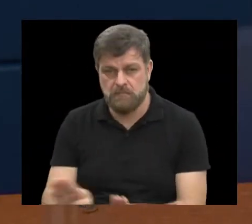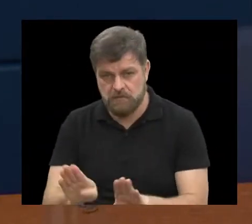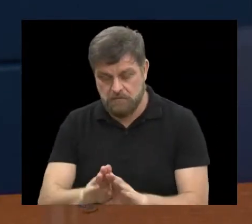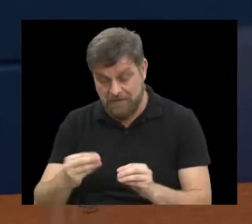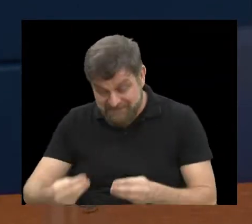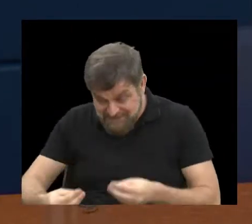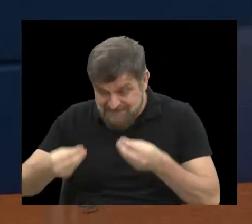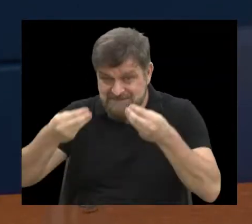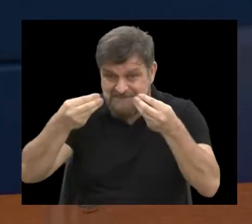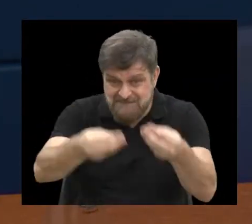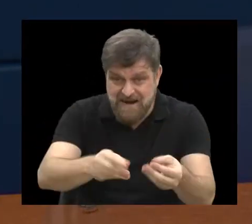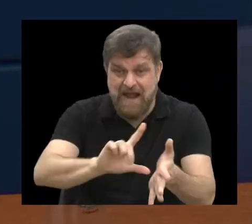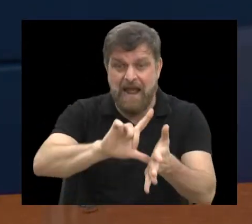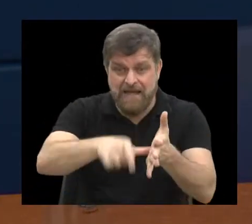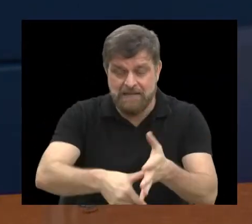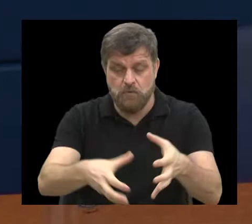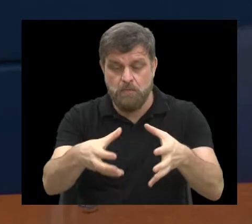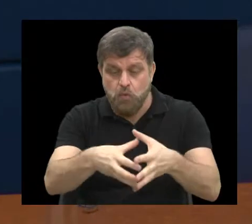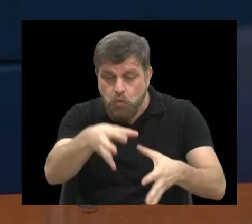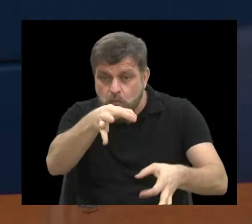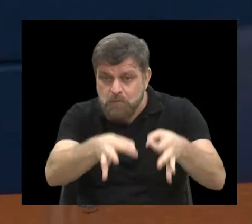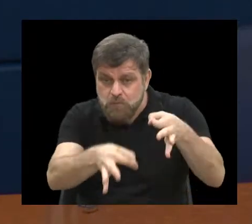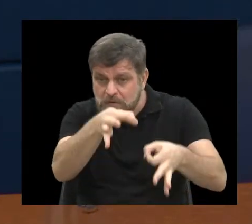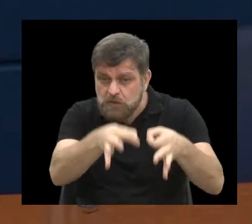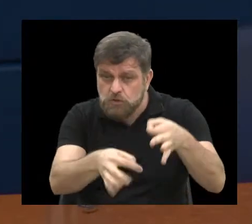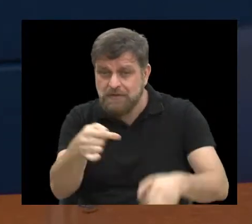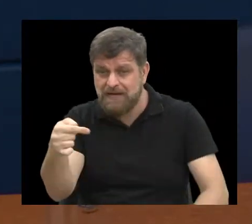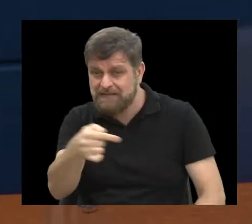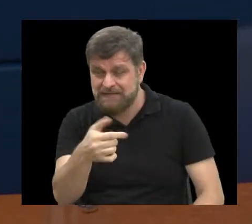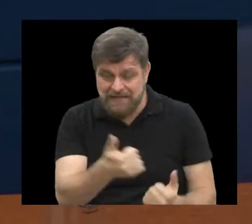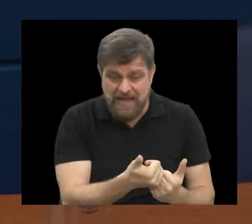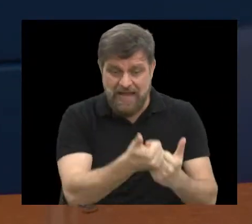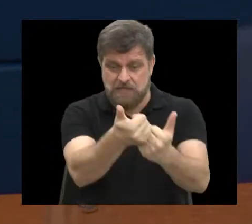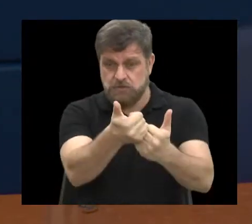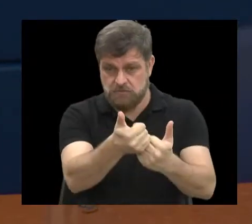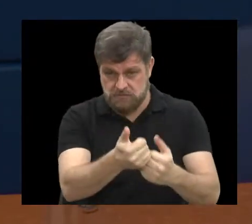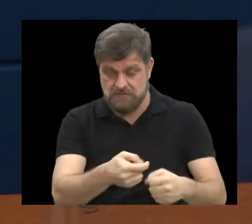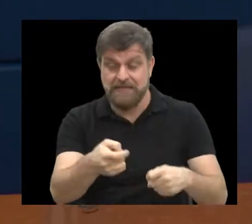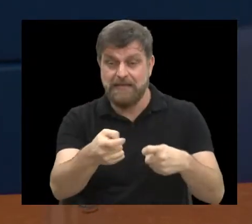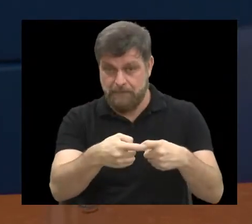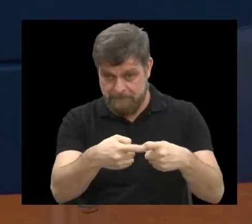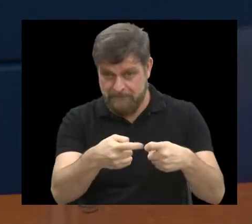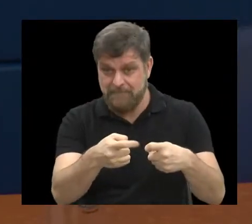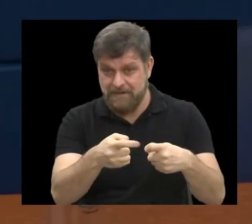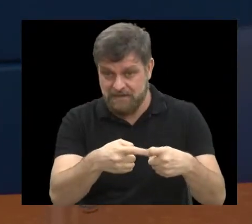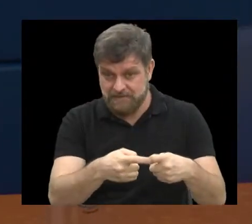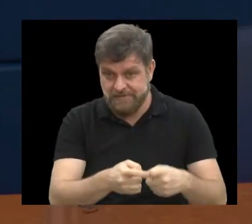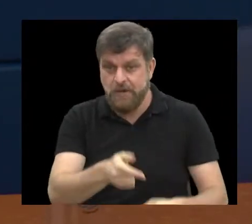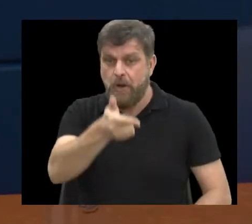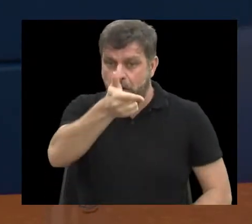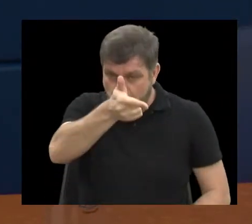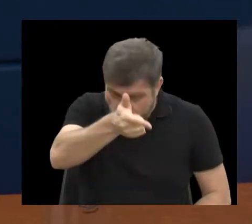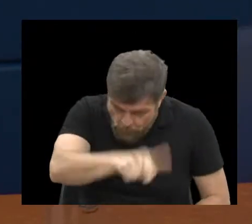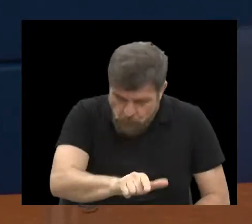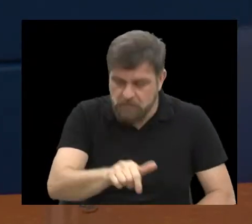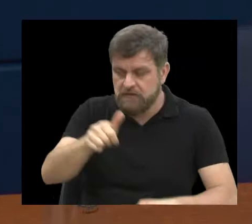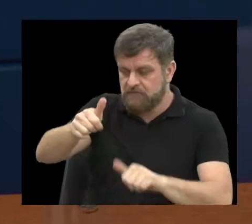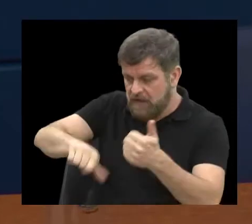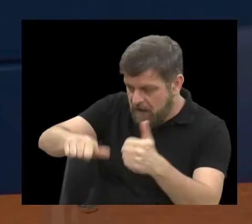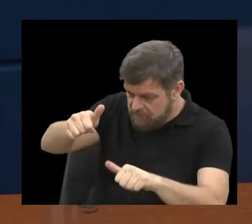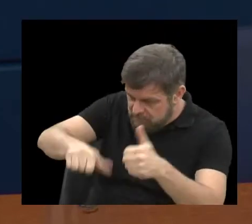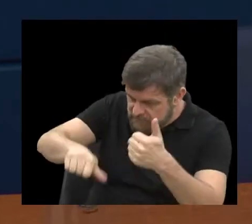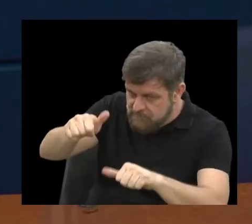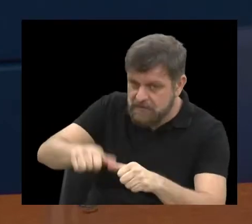para a junta de recursos, que tem uma assessoria técnica médica, que vai reavaliar novamente